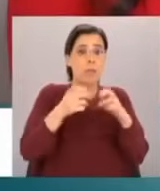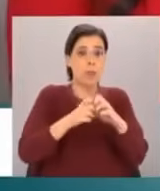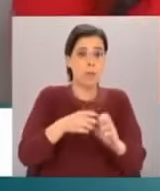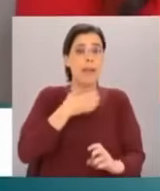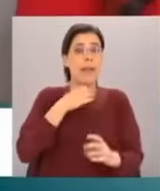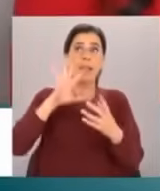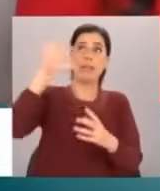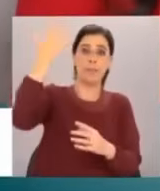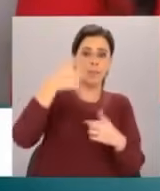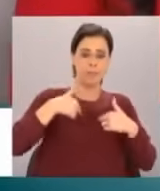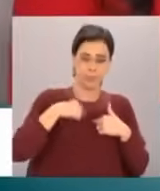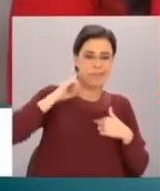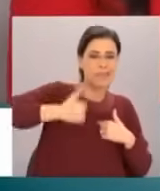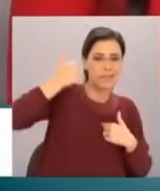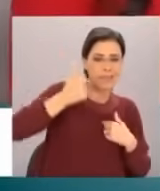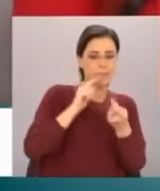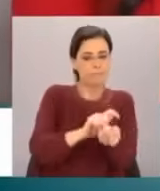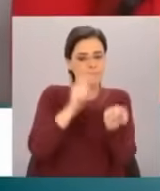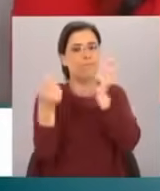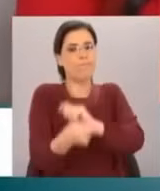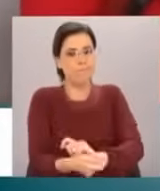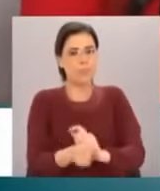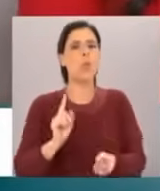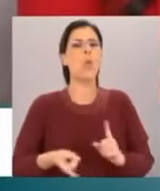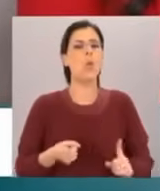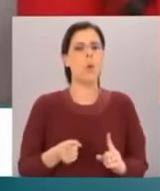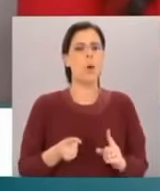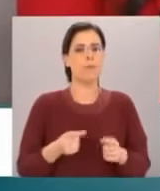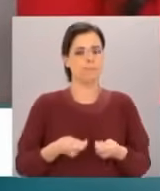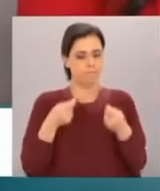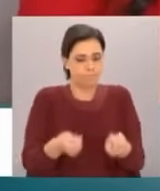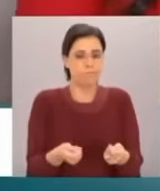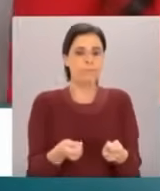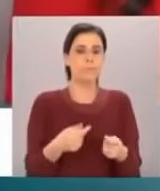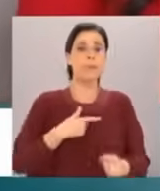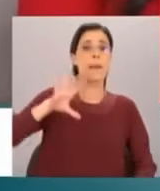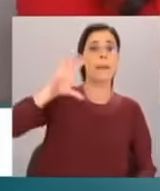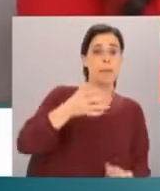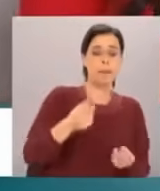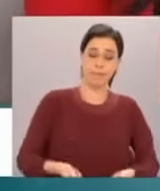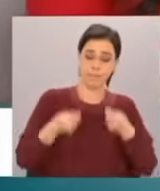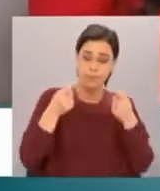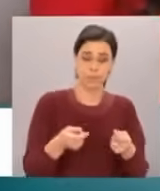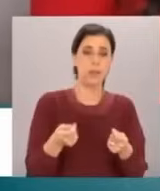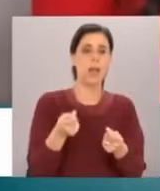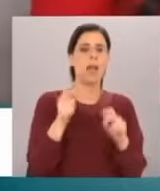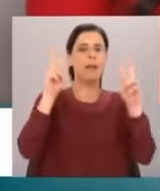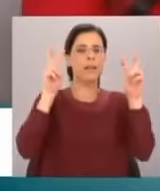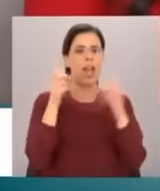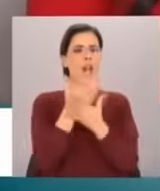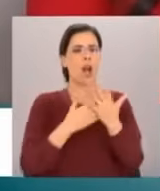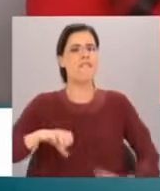para o plano também é fundamental que possamos reverter aquilo que é o empreendedorismo na nossa nosso país a apostar na economia verde